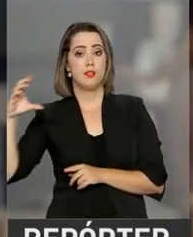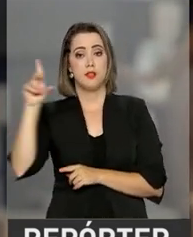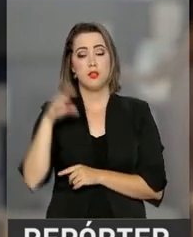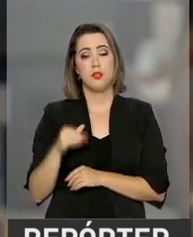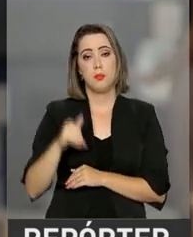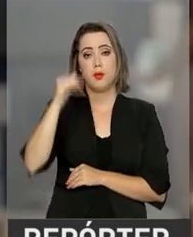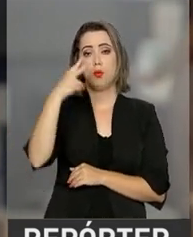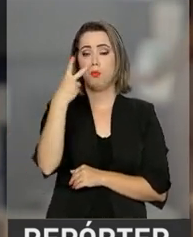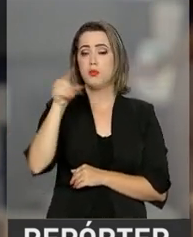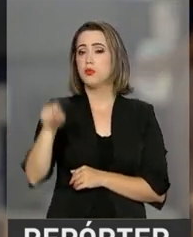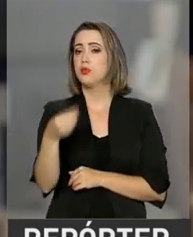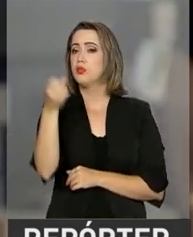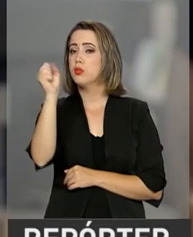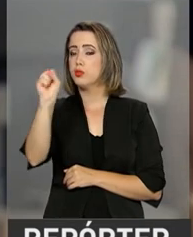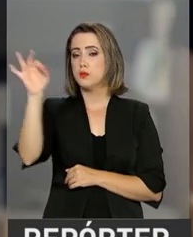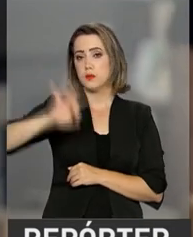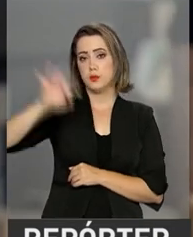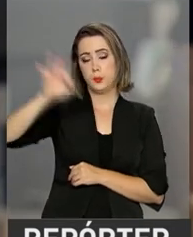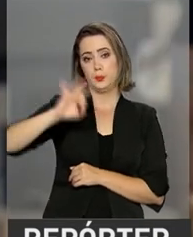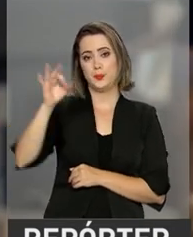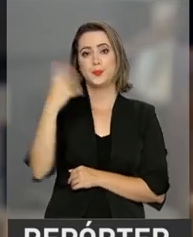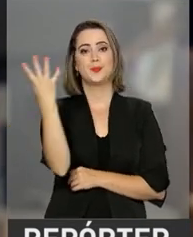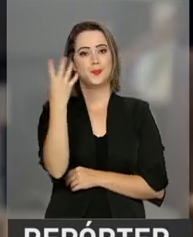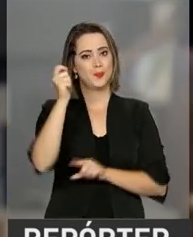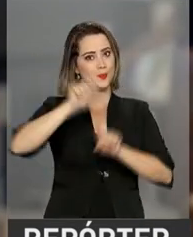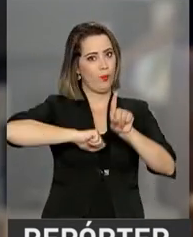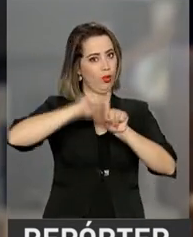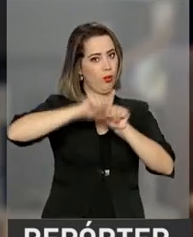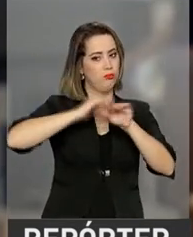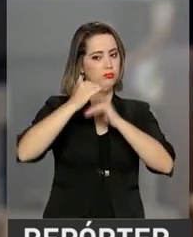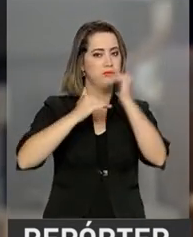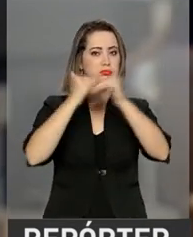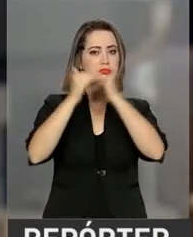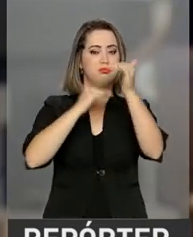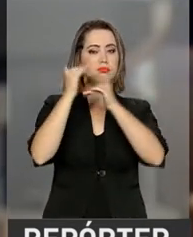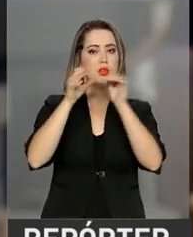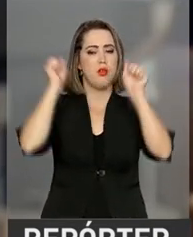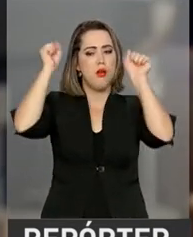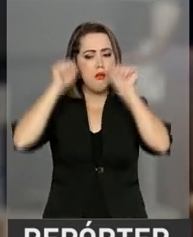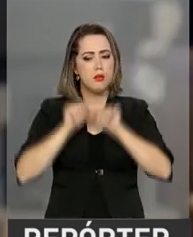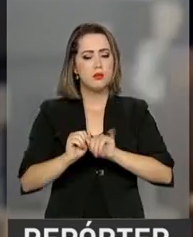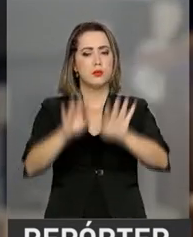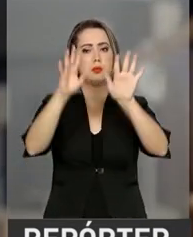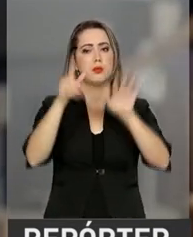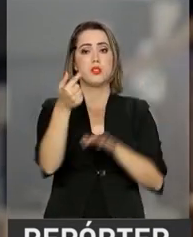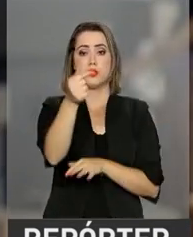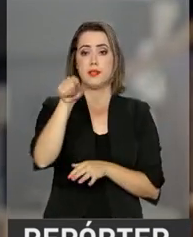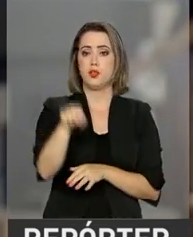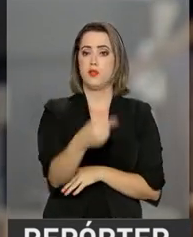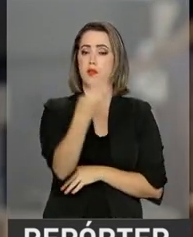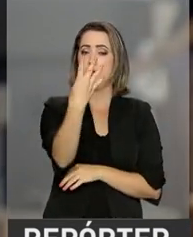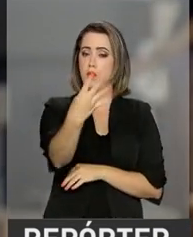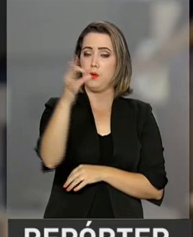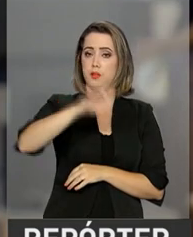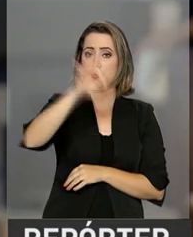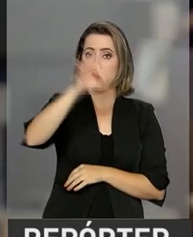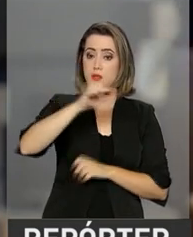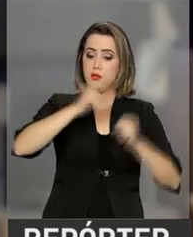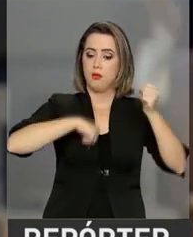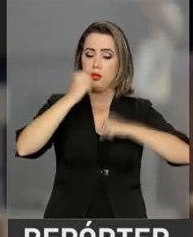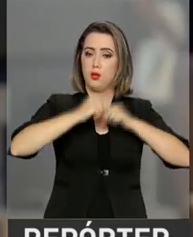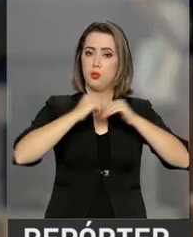2,8 por no quto mês consecutivo de crescimento uma expansão de 7,4 por da indústria do Estado nesse